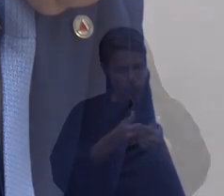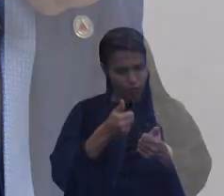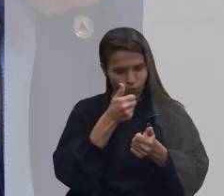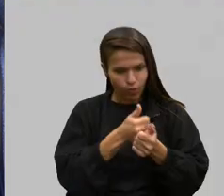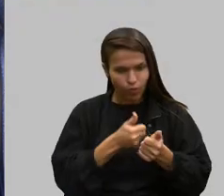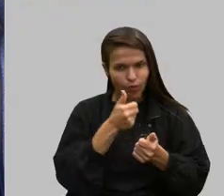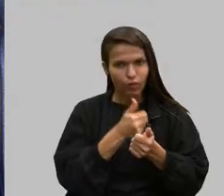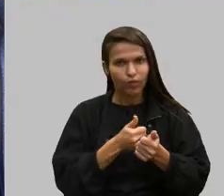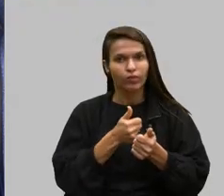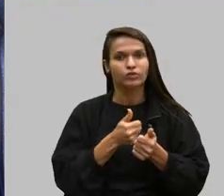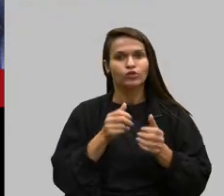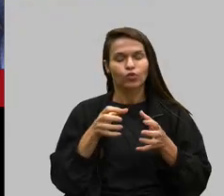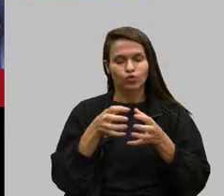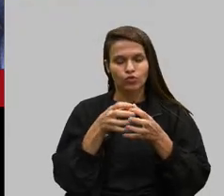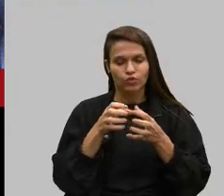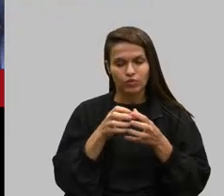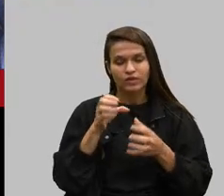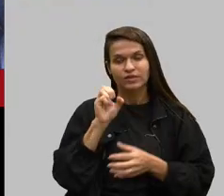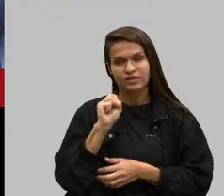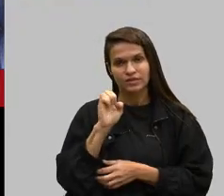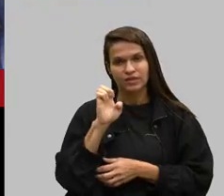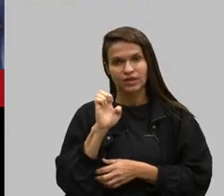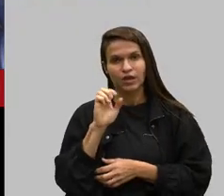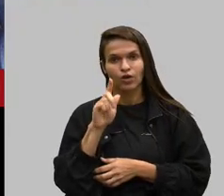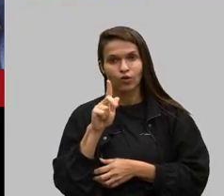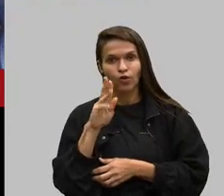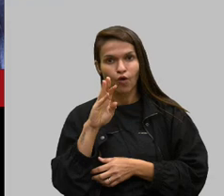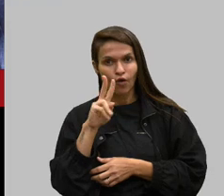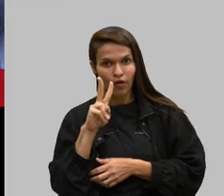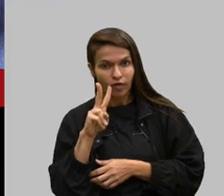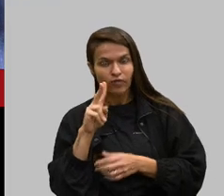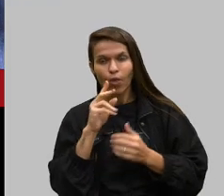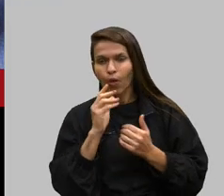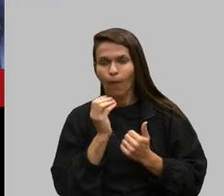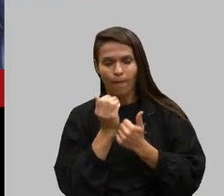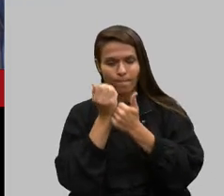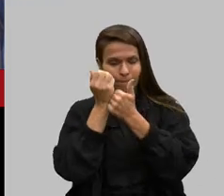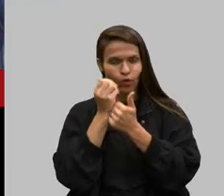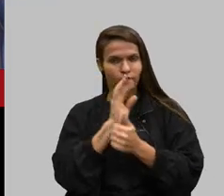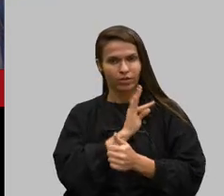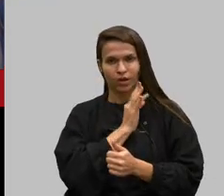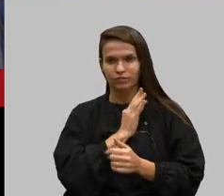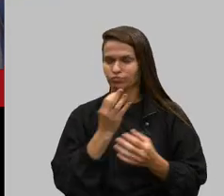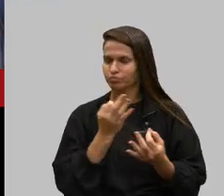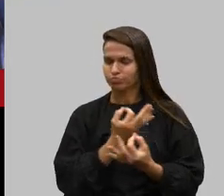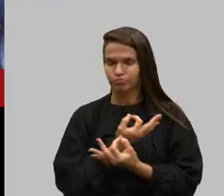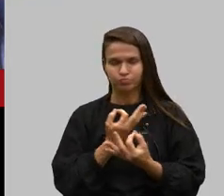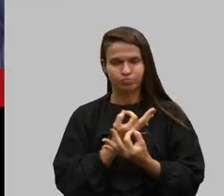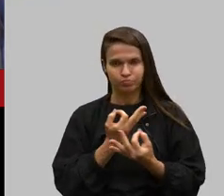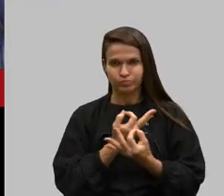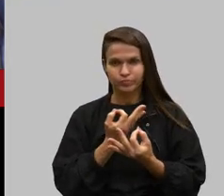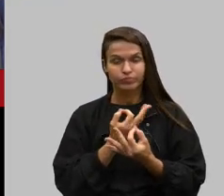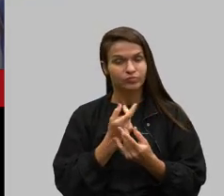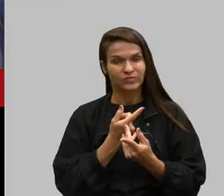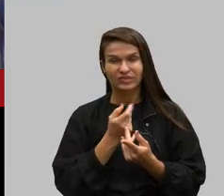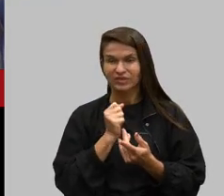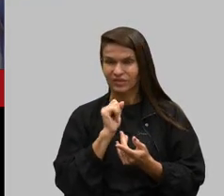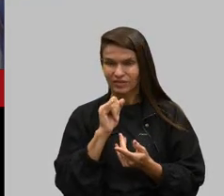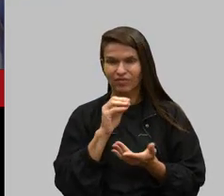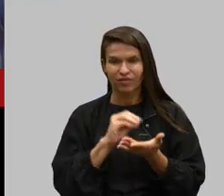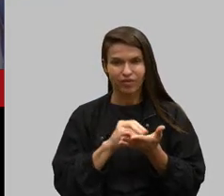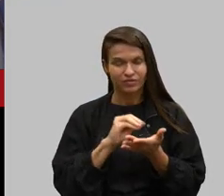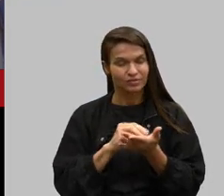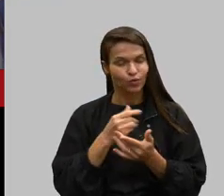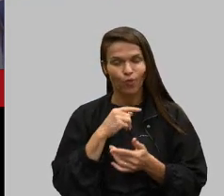cov junto com toda o pessoal de apoio técnico que são fantásticos né sem ele você não conseguiria fazer o